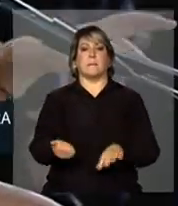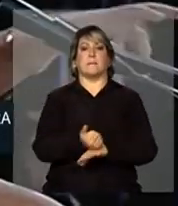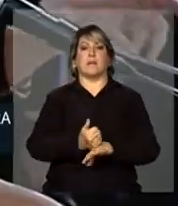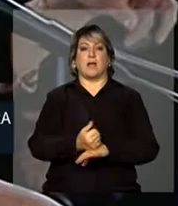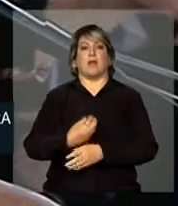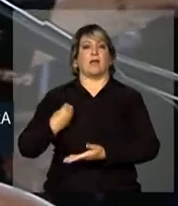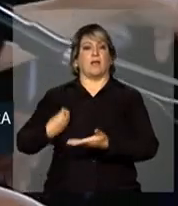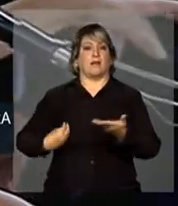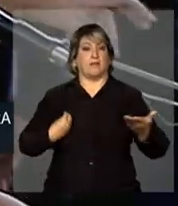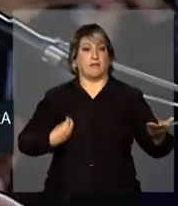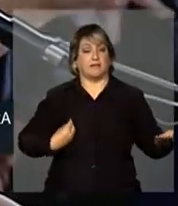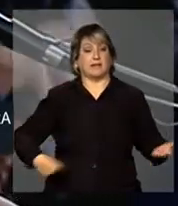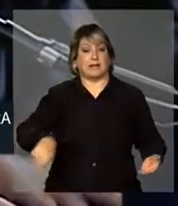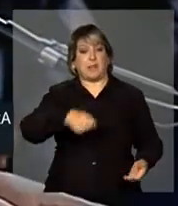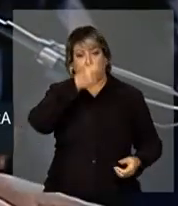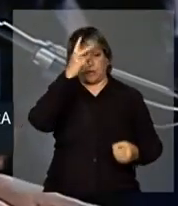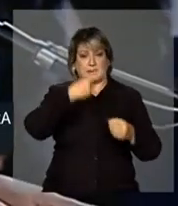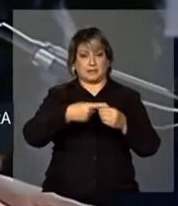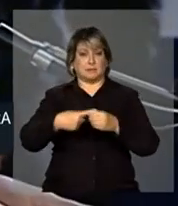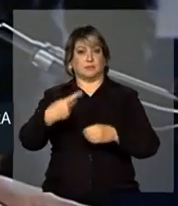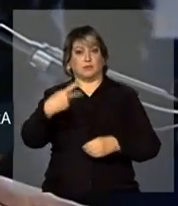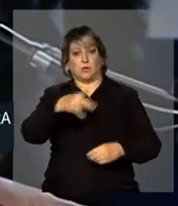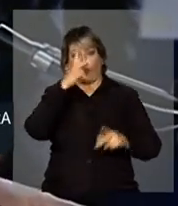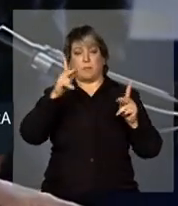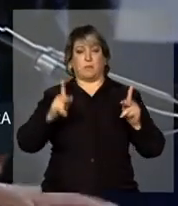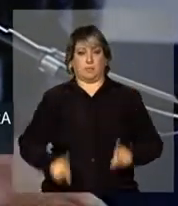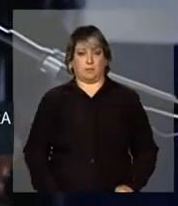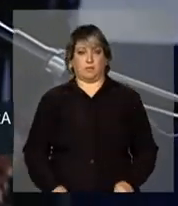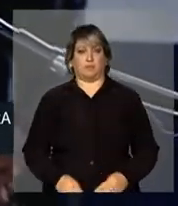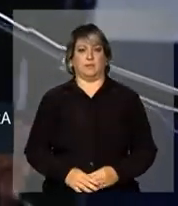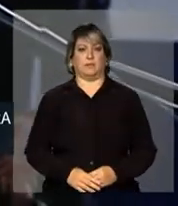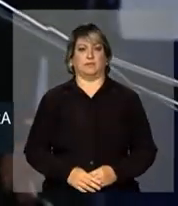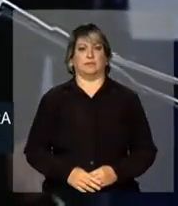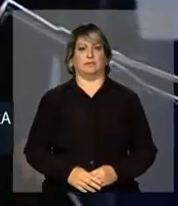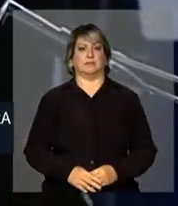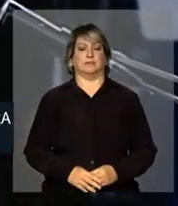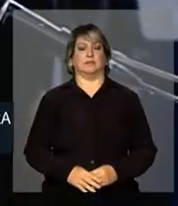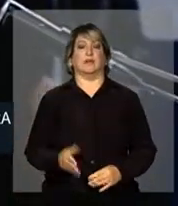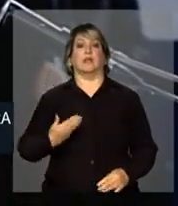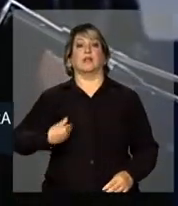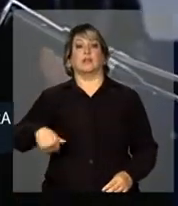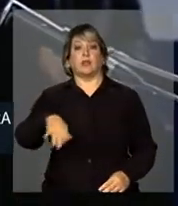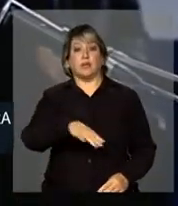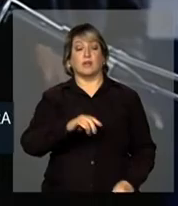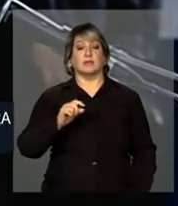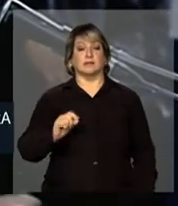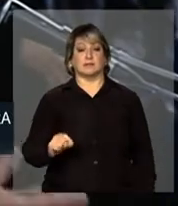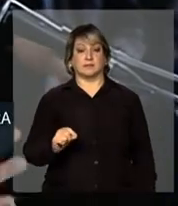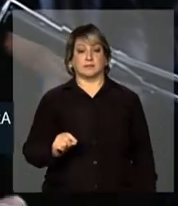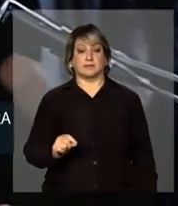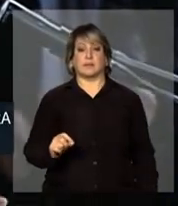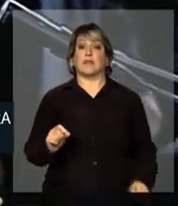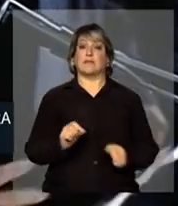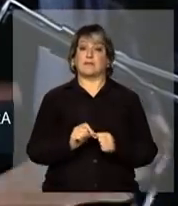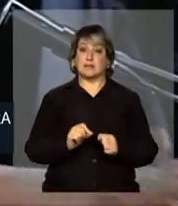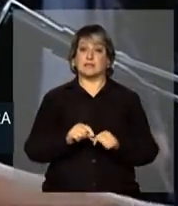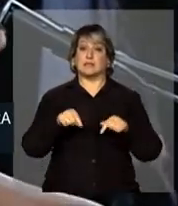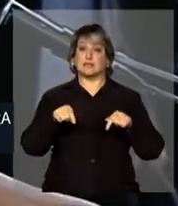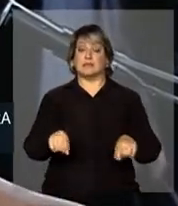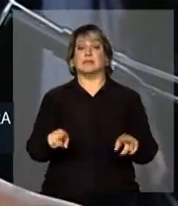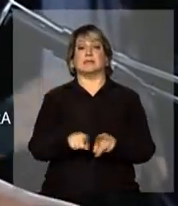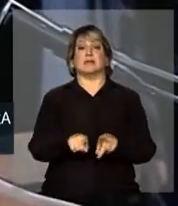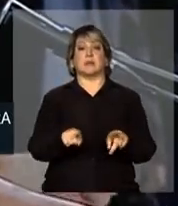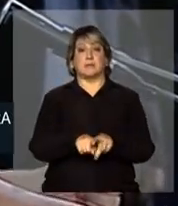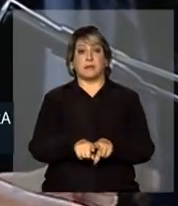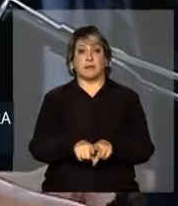vida daquele município e da sua população. E nós fizemos isso também